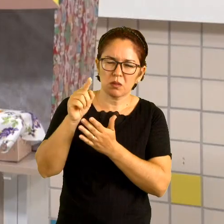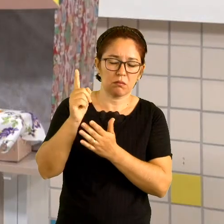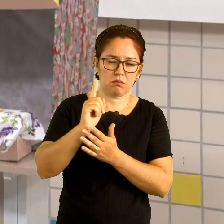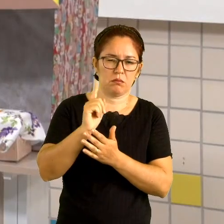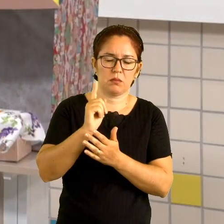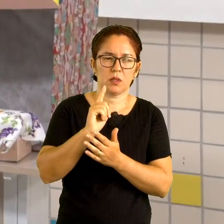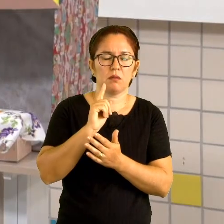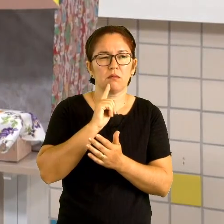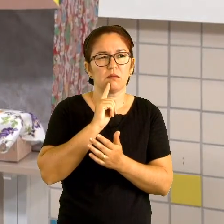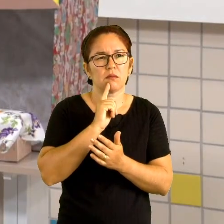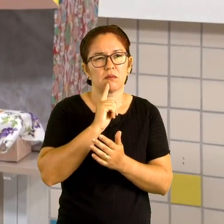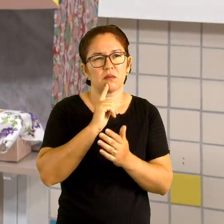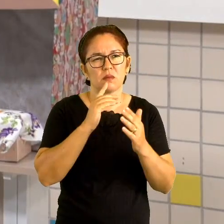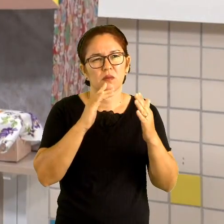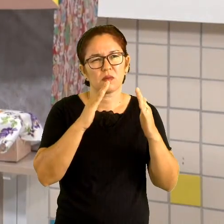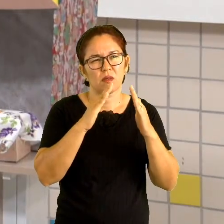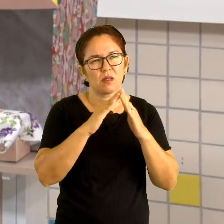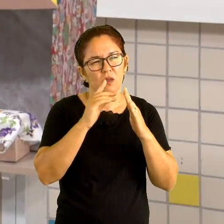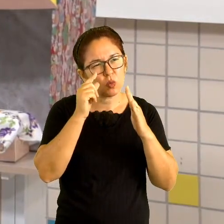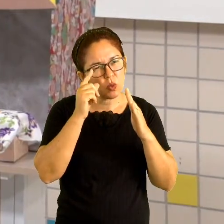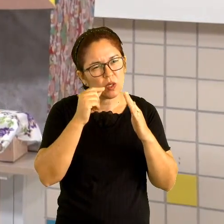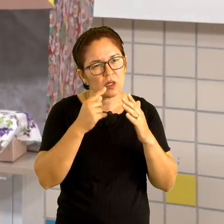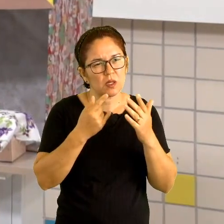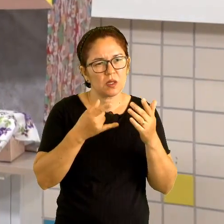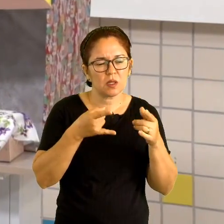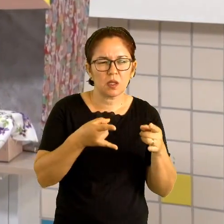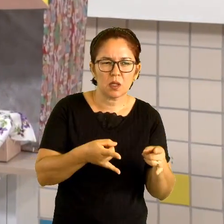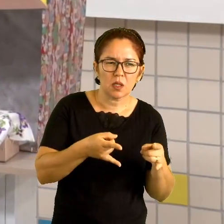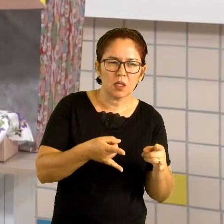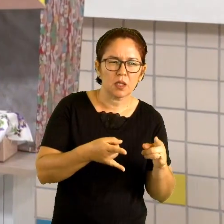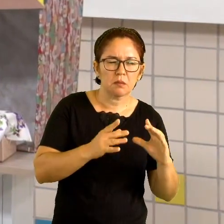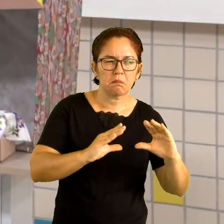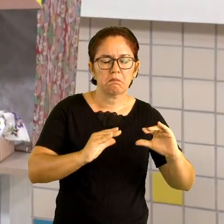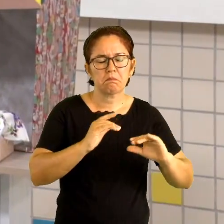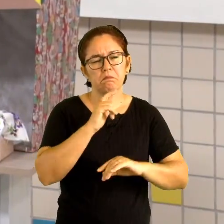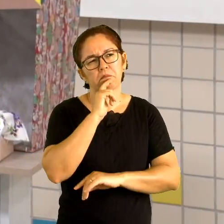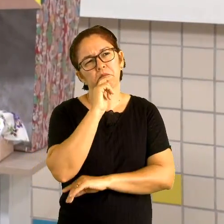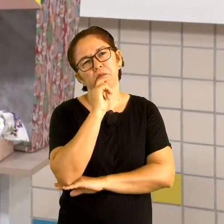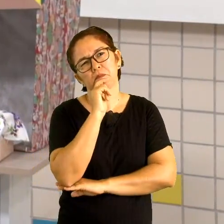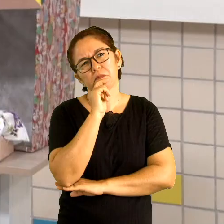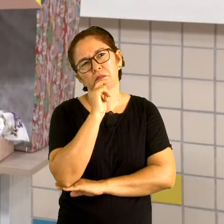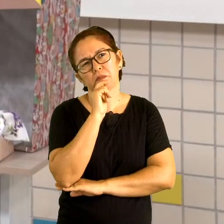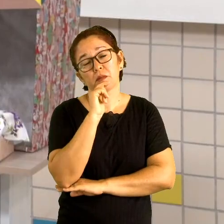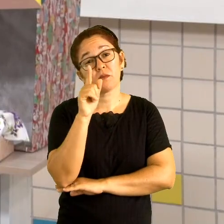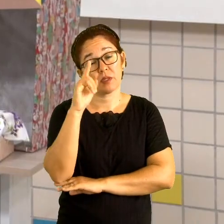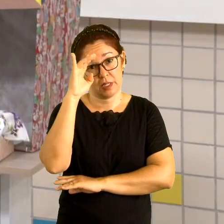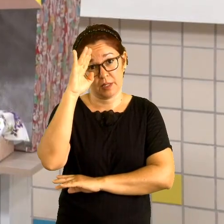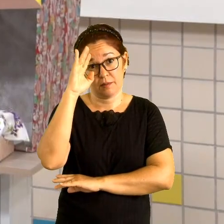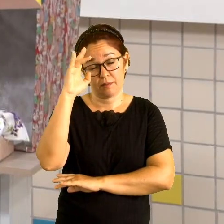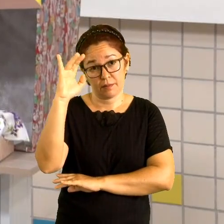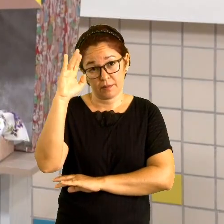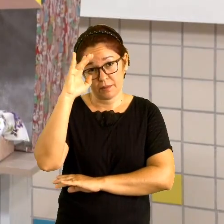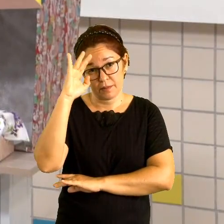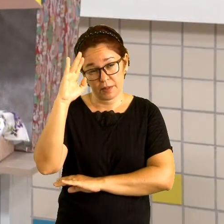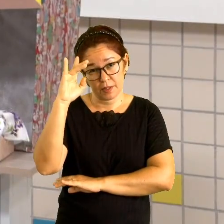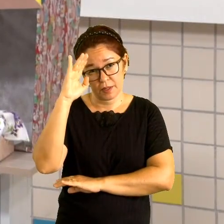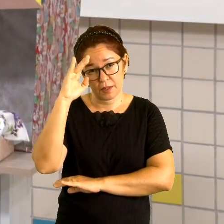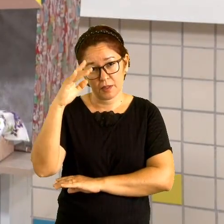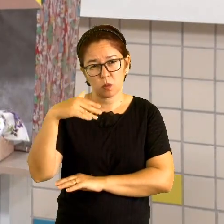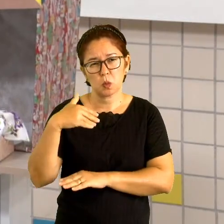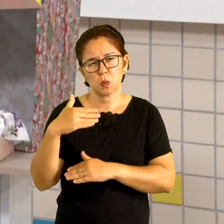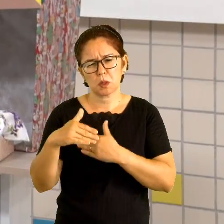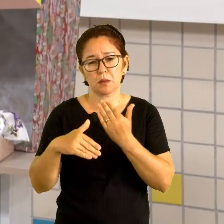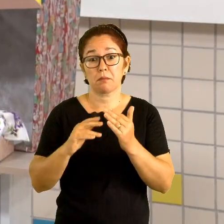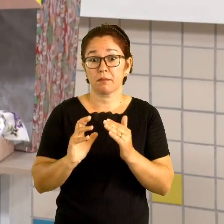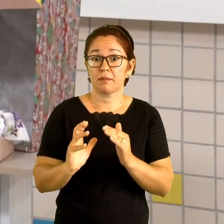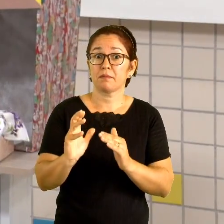com uma cama? Aonde que ela começa? Pensa direitinho. E ao longo da história vai acontecendo todo esse conflito, todo